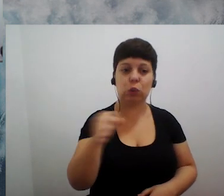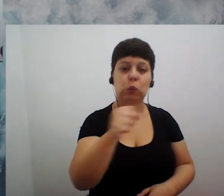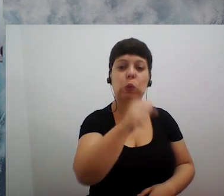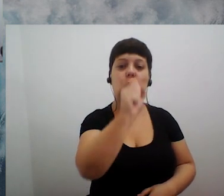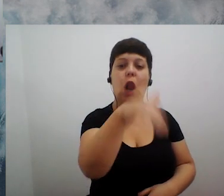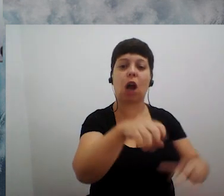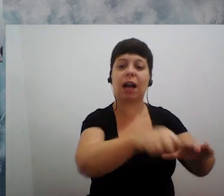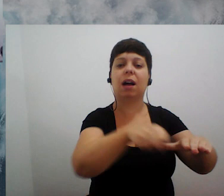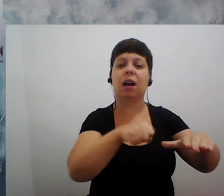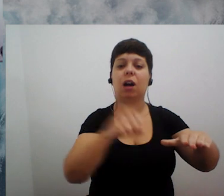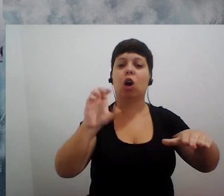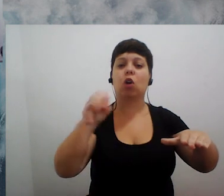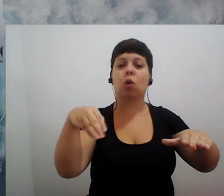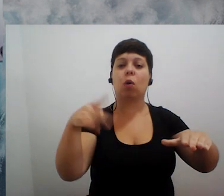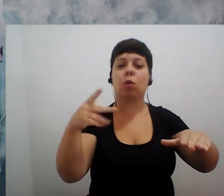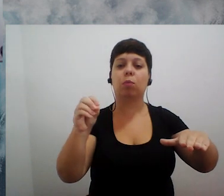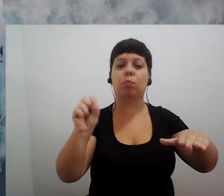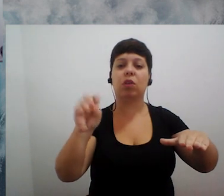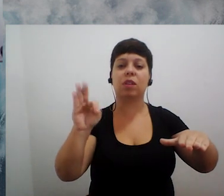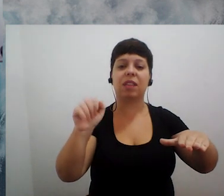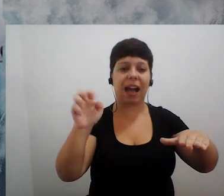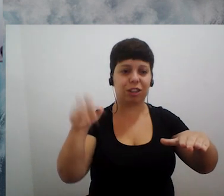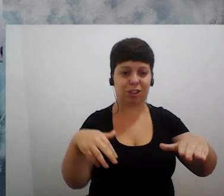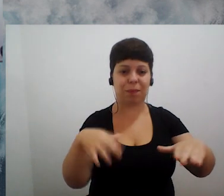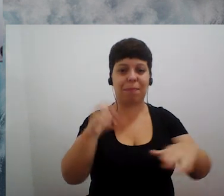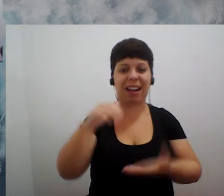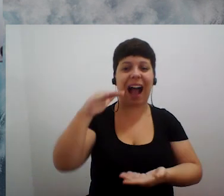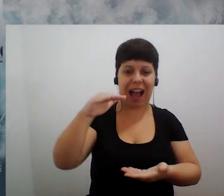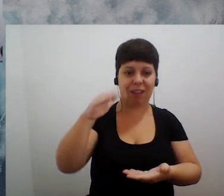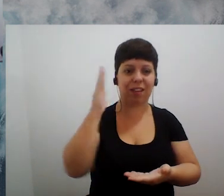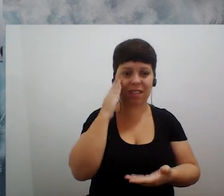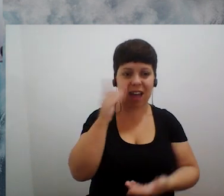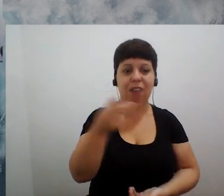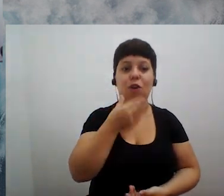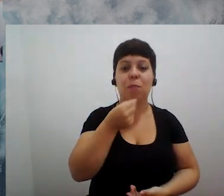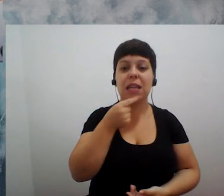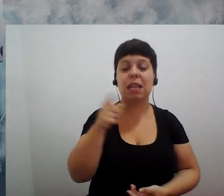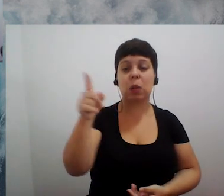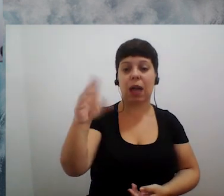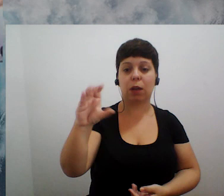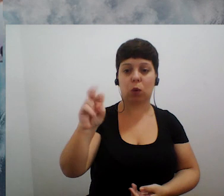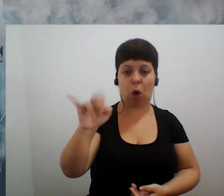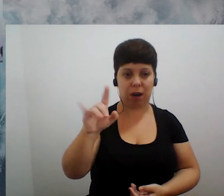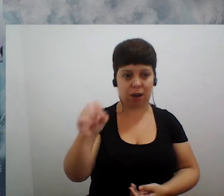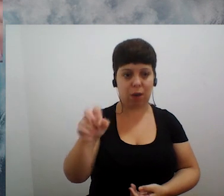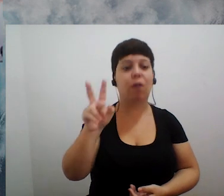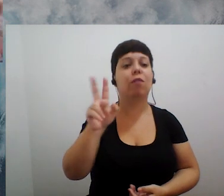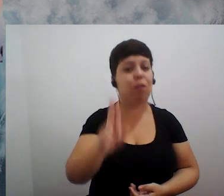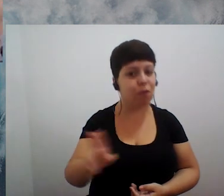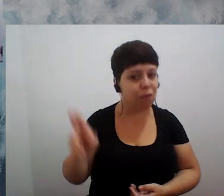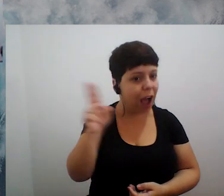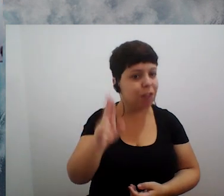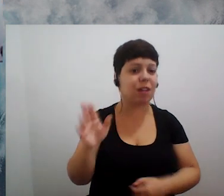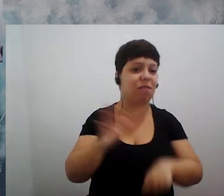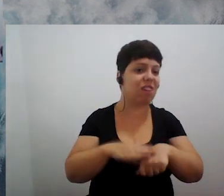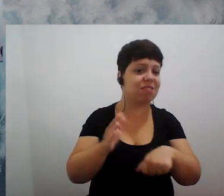compostagem que a gente tem na horta. Então, a partir do exemplo, separa as garrafas PET, sabe que os meninos do cordão vai usar a